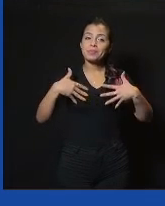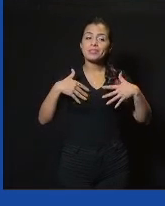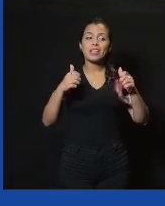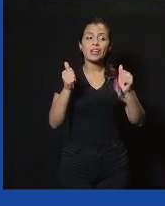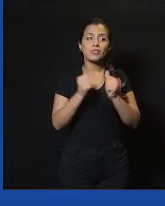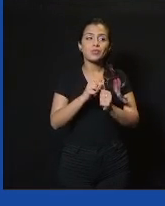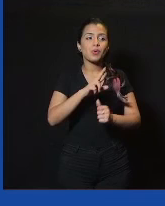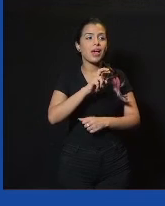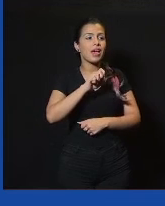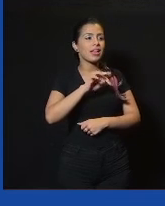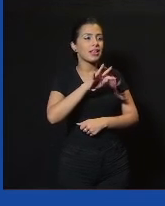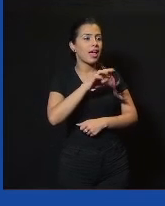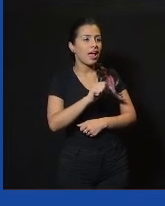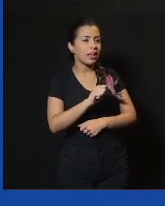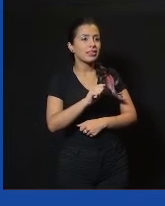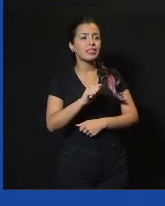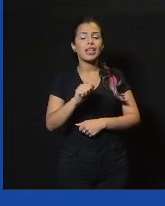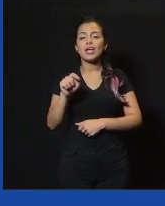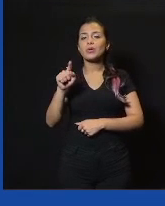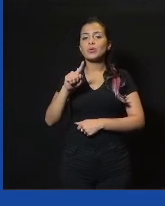e com o Zezé aqui.